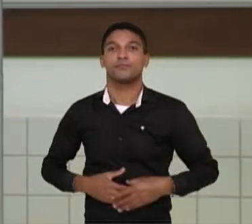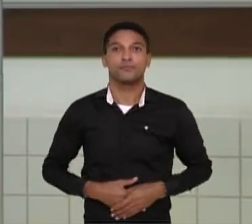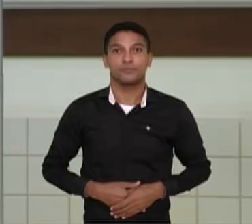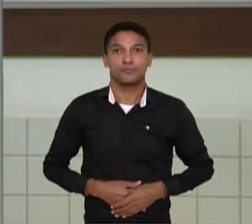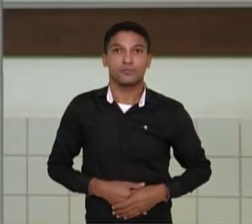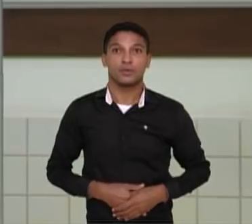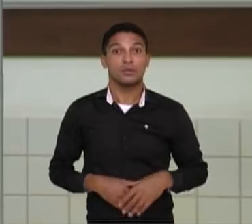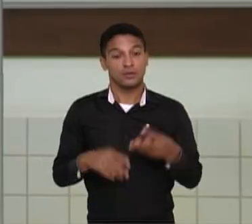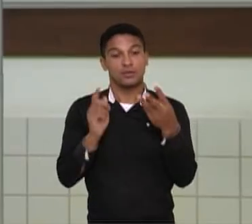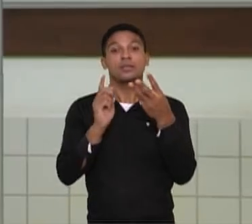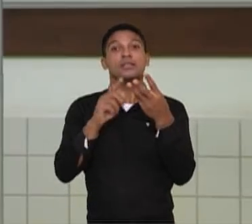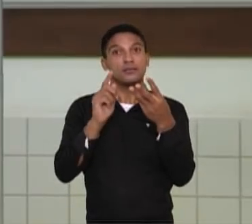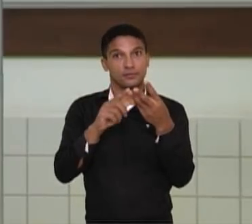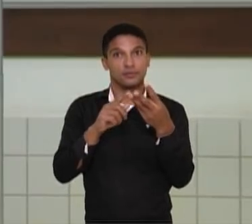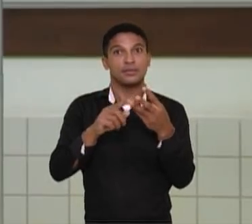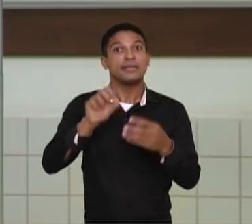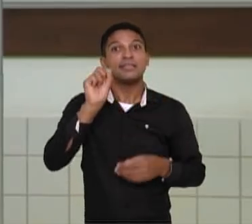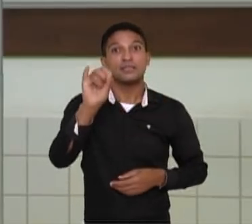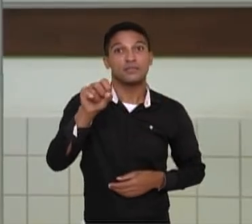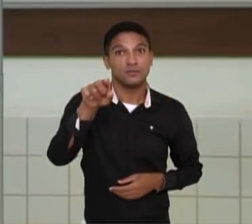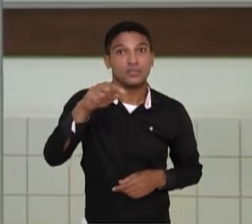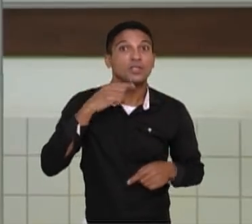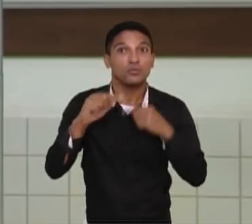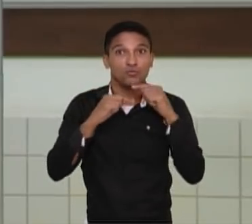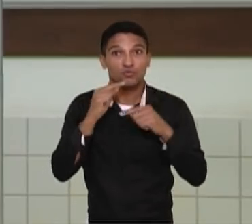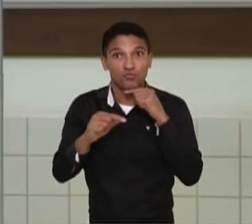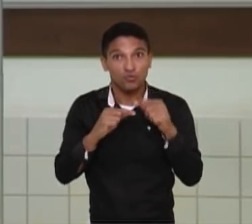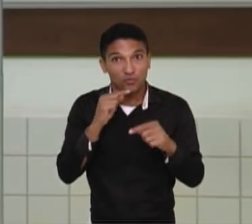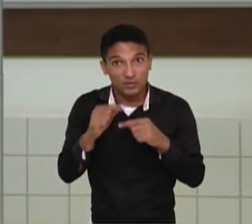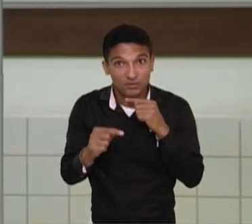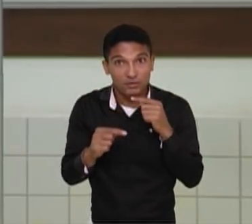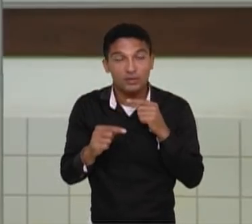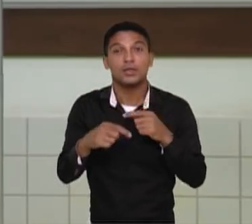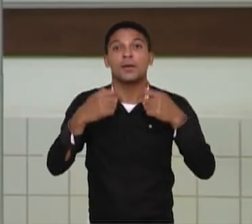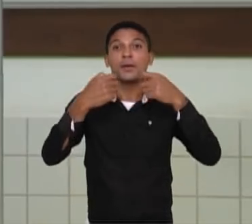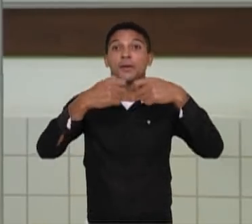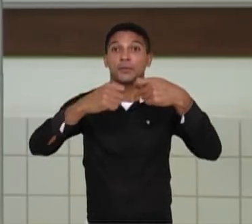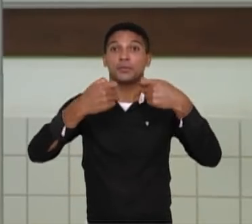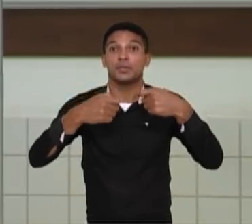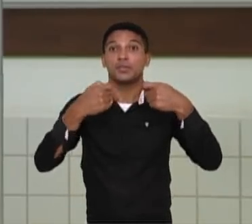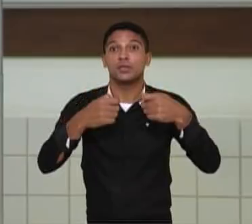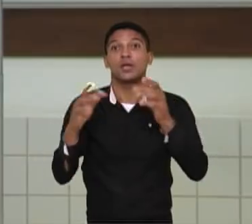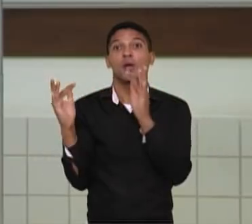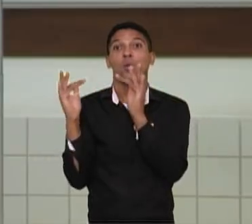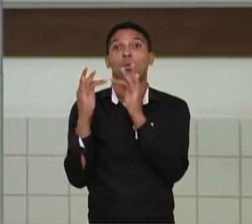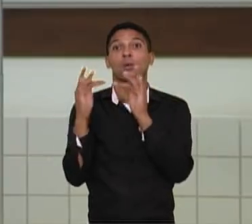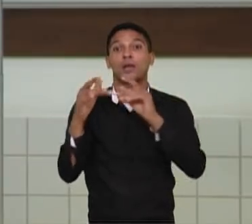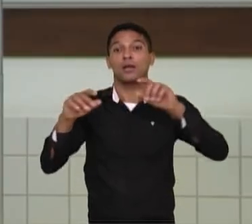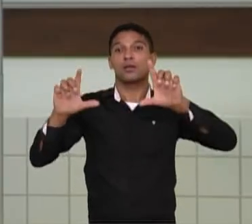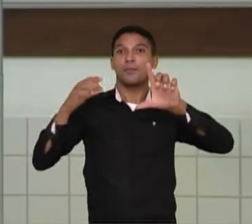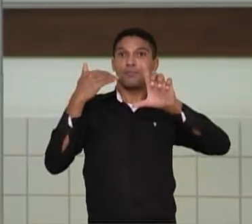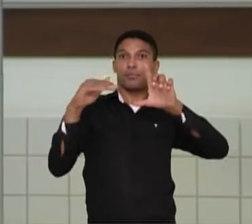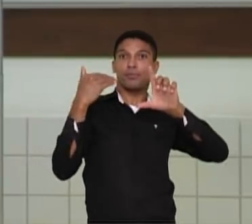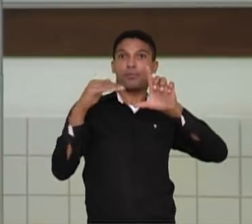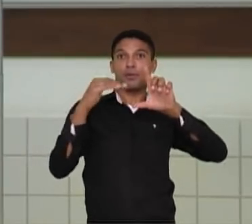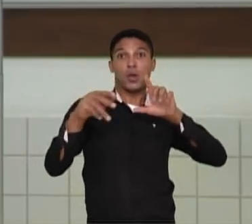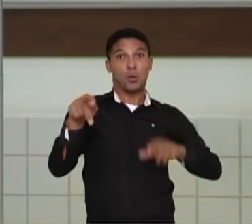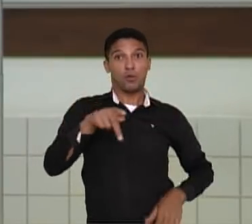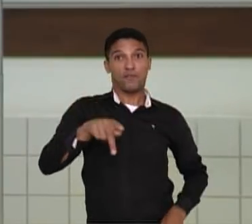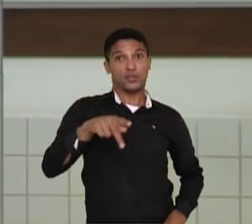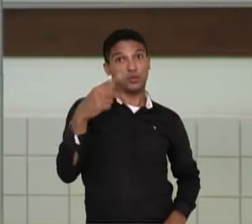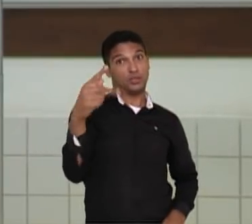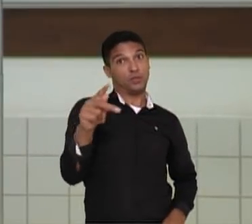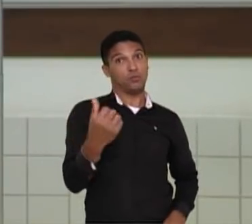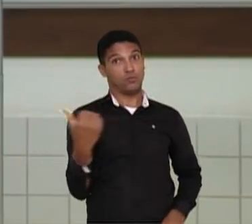alguma coisa, entre em contato com o seu professor, para que ele possa fazer essa mediação e te ajudar a resolver